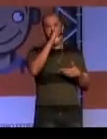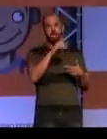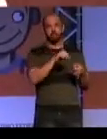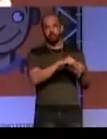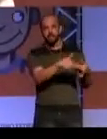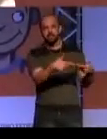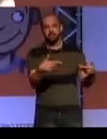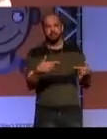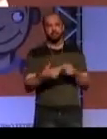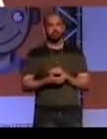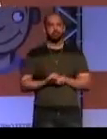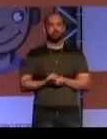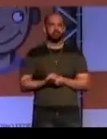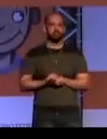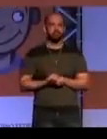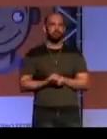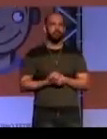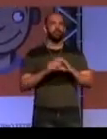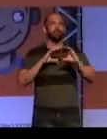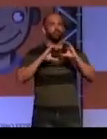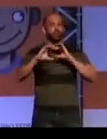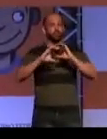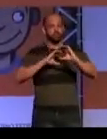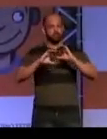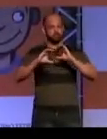vacinação. Não é? Comunicação,